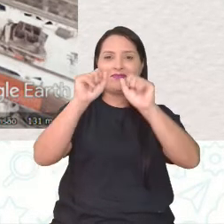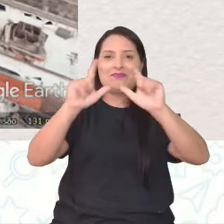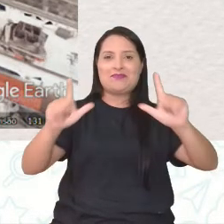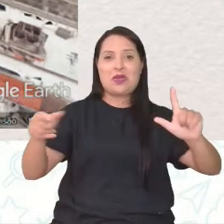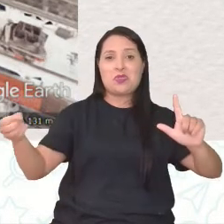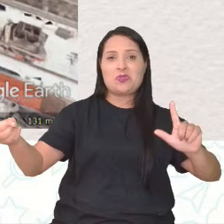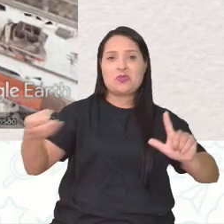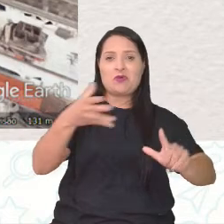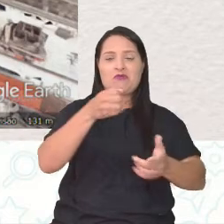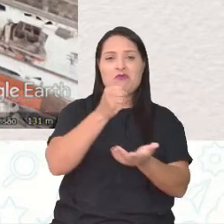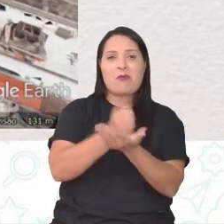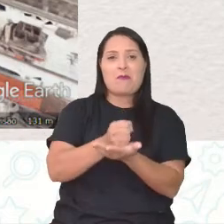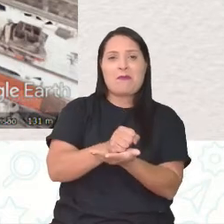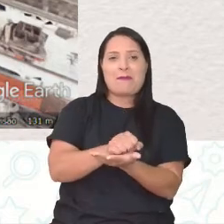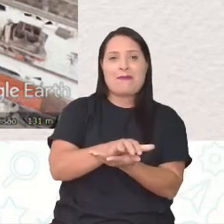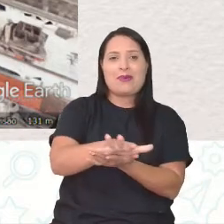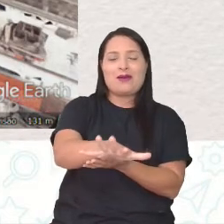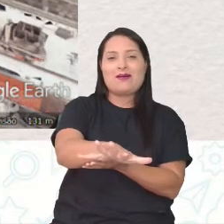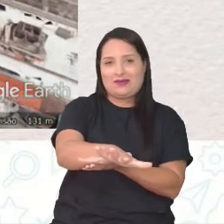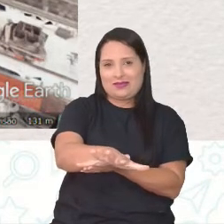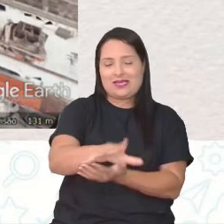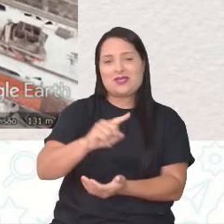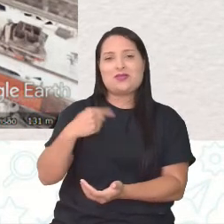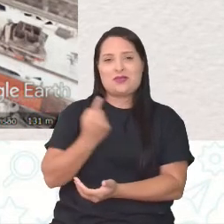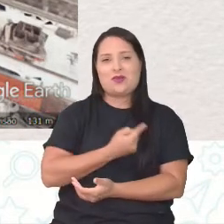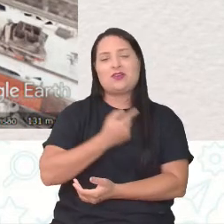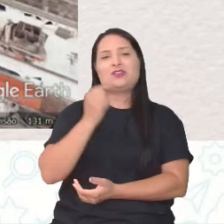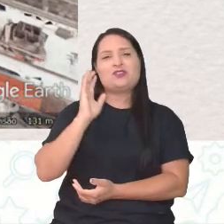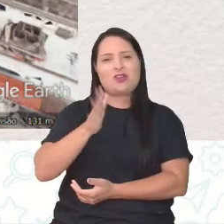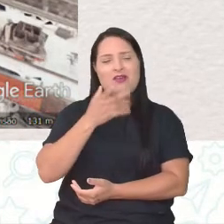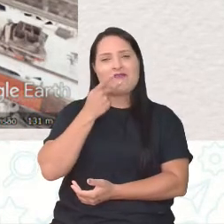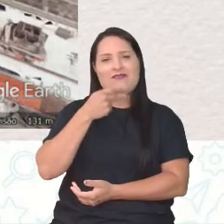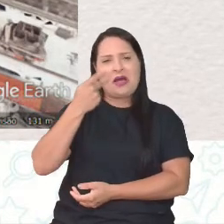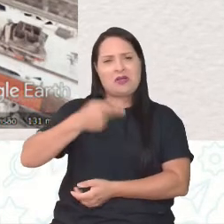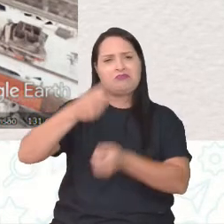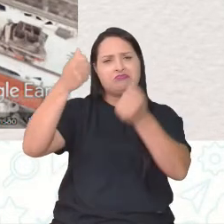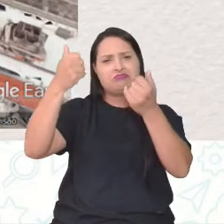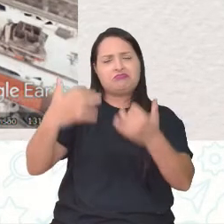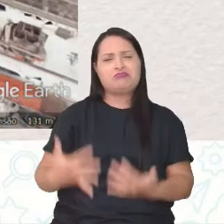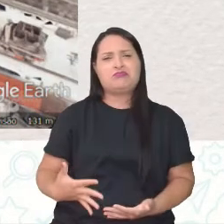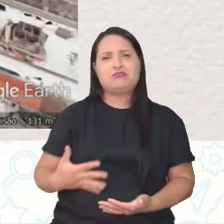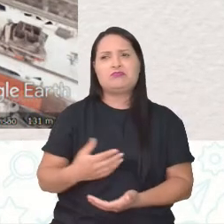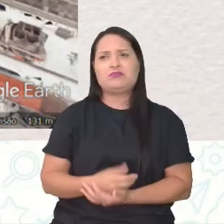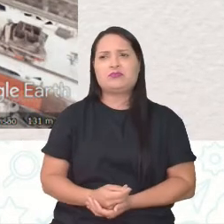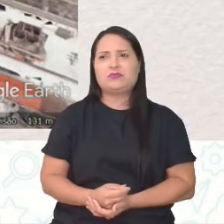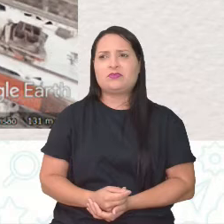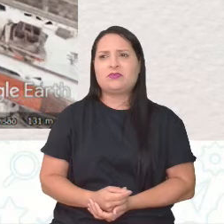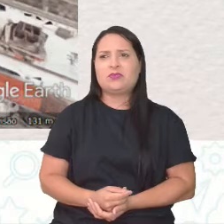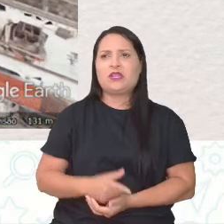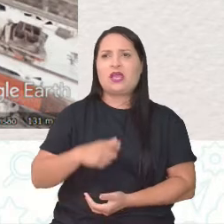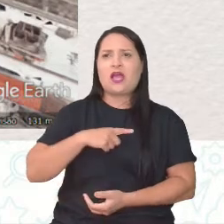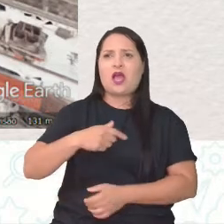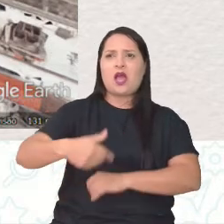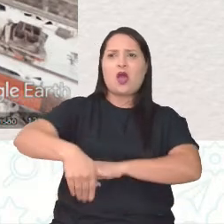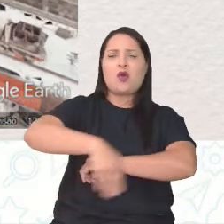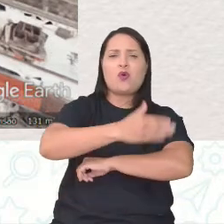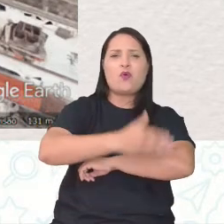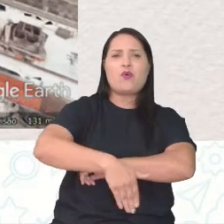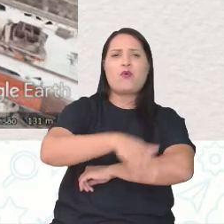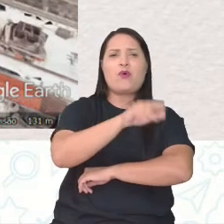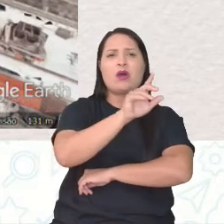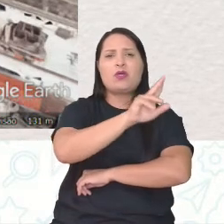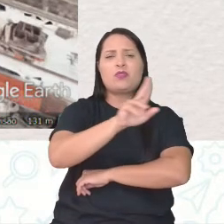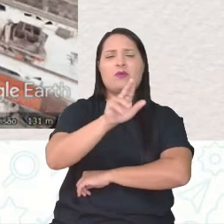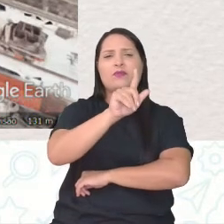que a gente citou aqui, né? O Marco Zero aí, a Rua da Guia, e uma paralela a ela